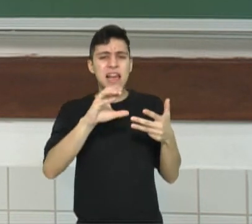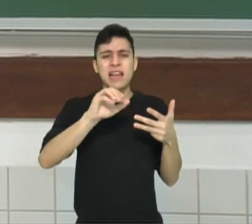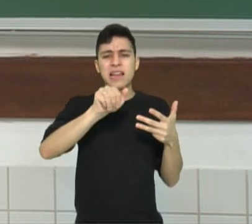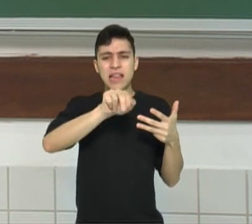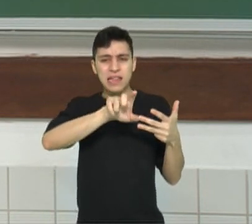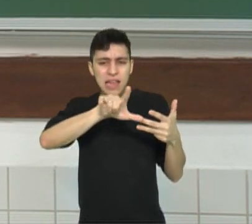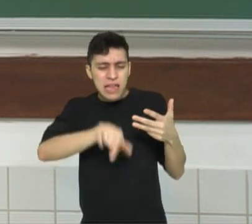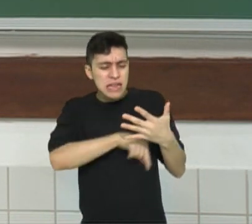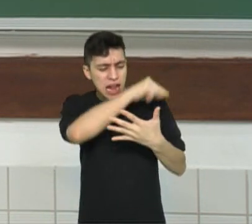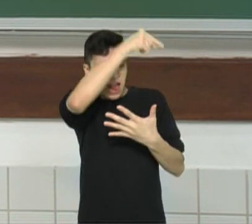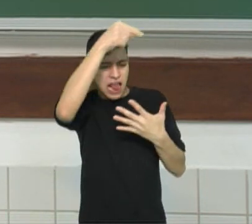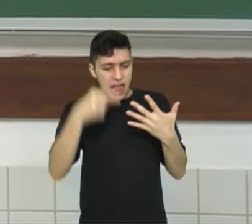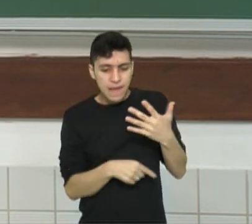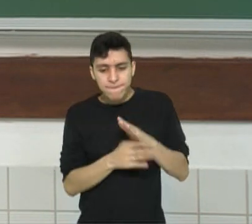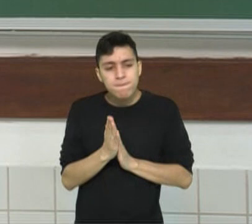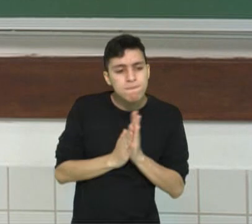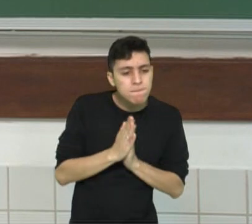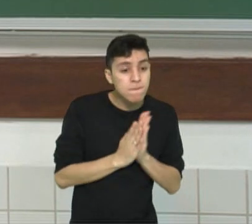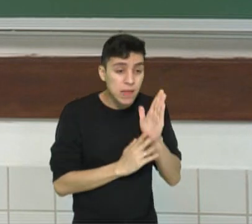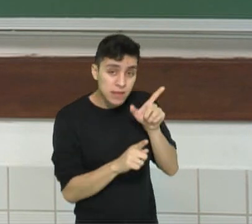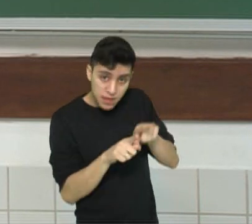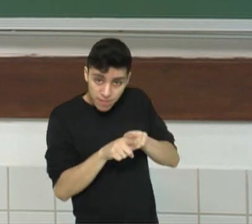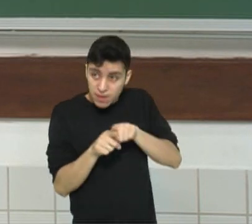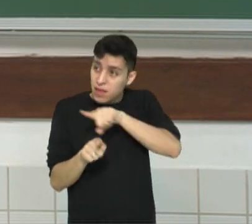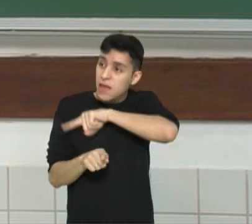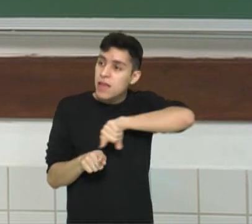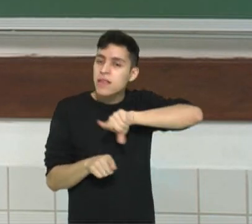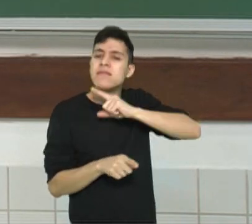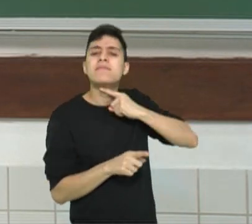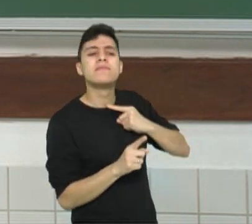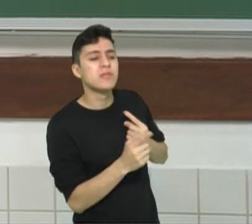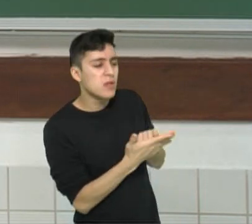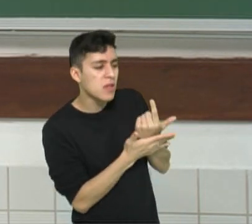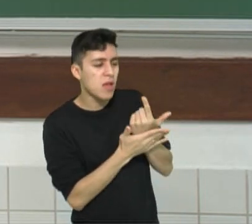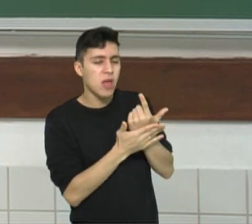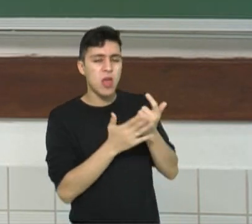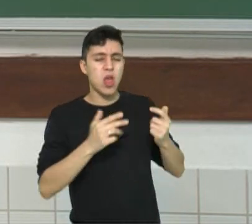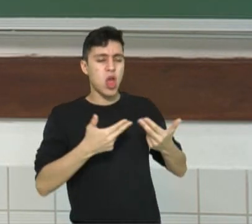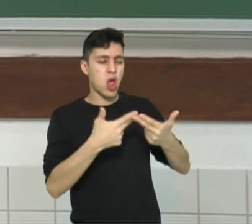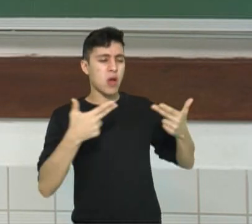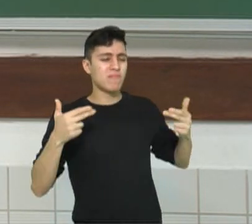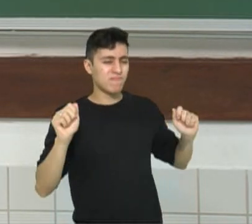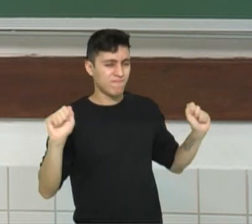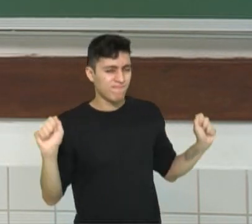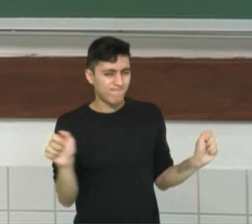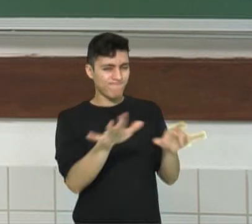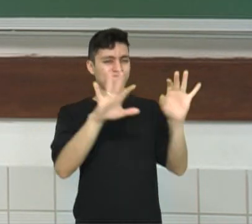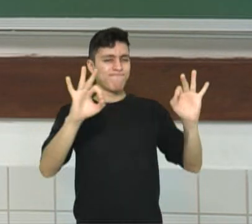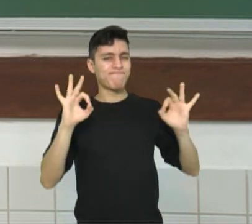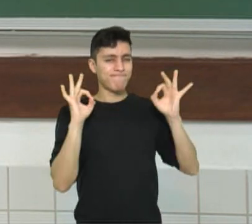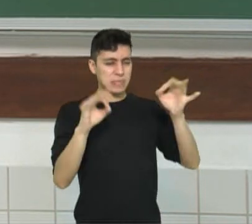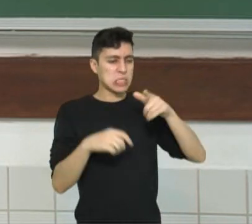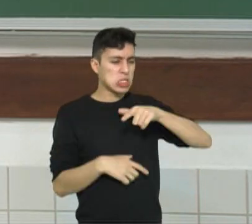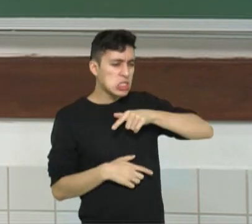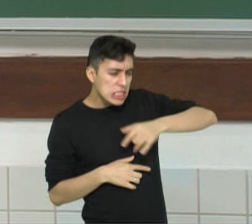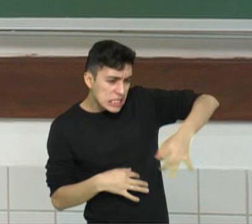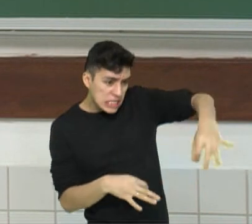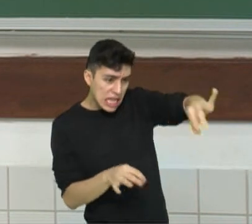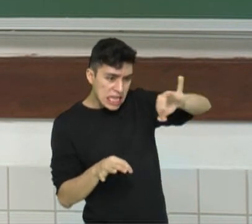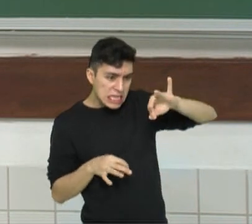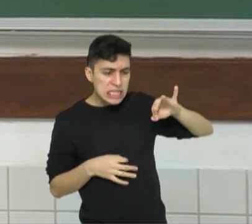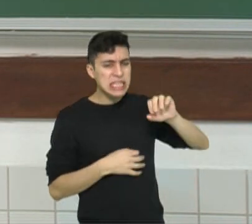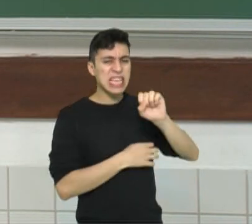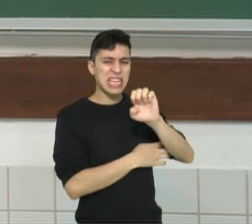o que mais eles vão buscar? Artigos de luxo. Existiam, né, artigos, tecidos diferenciados,